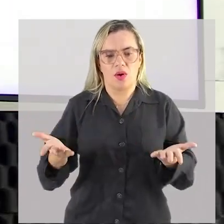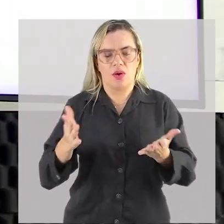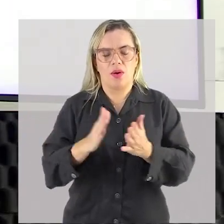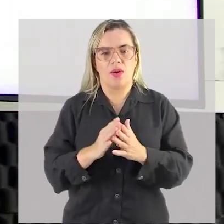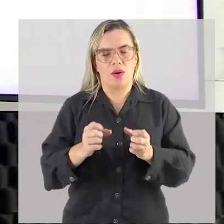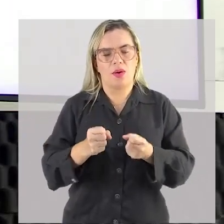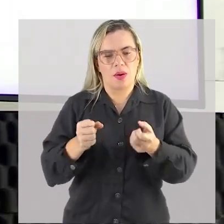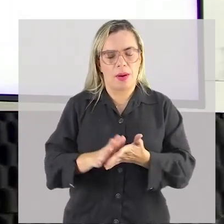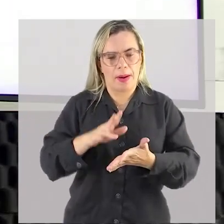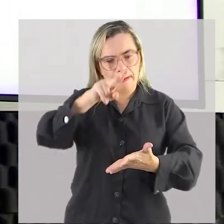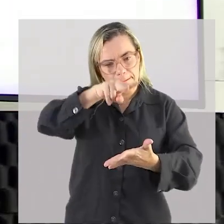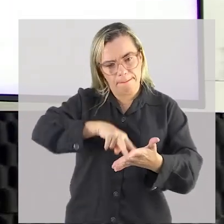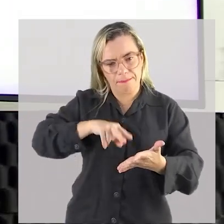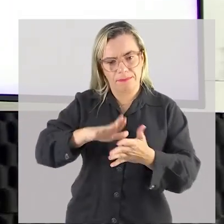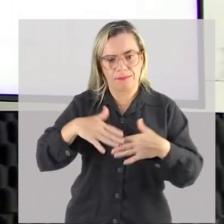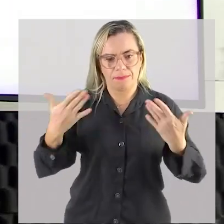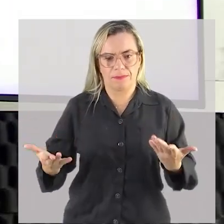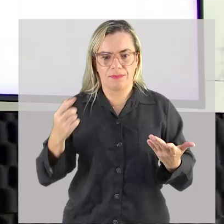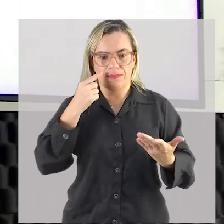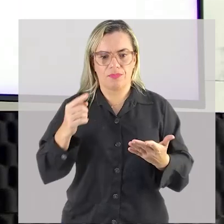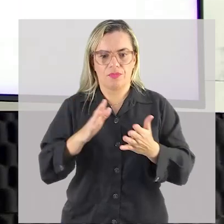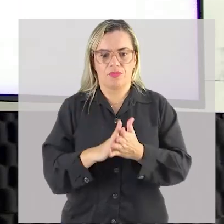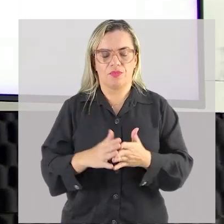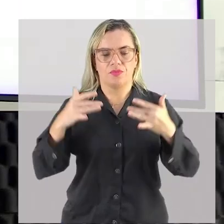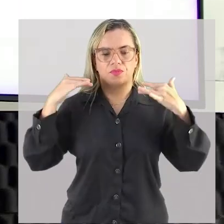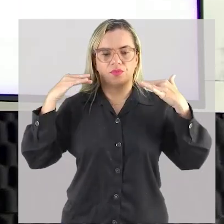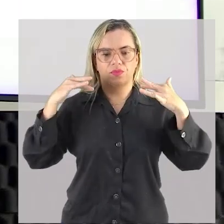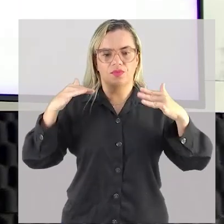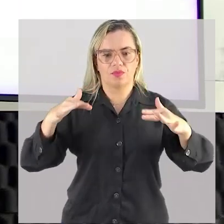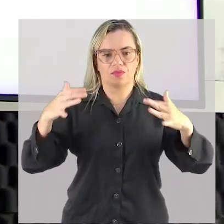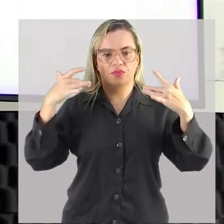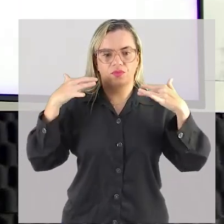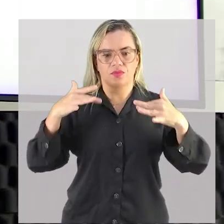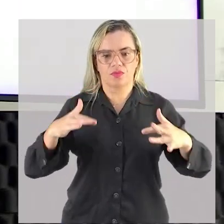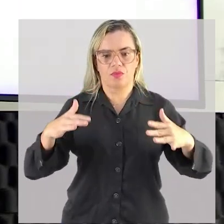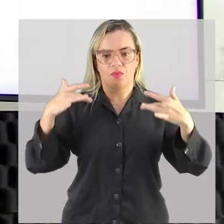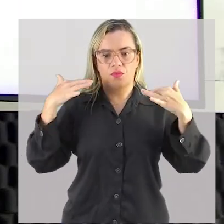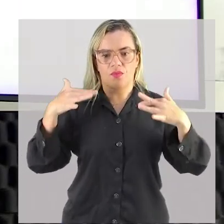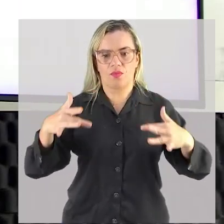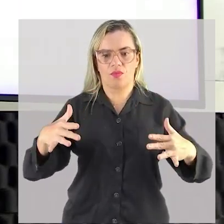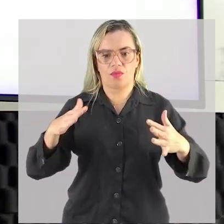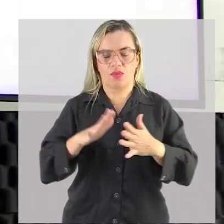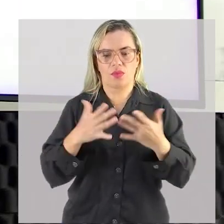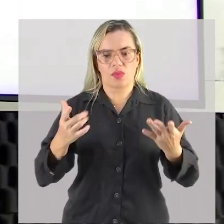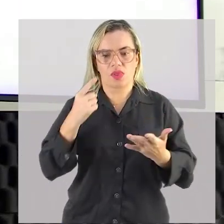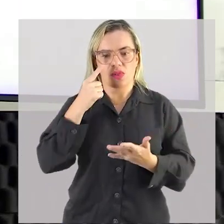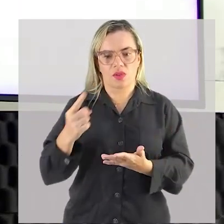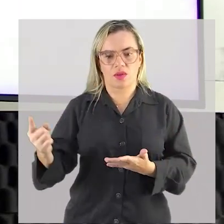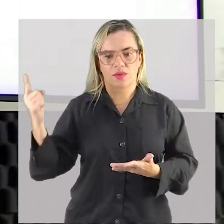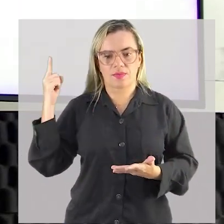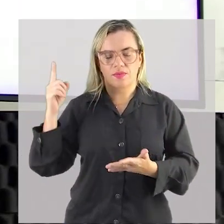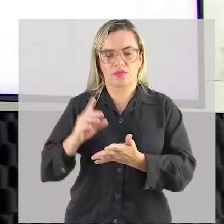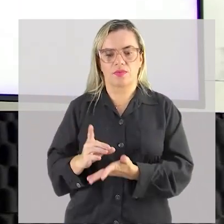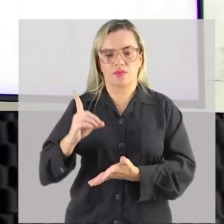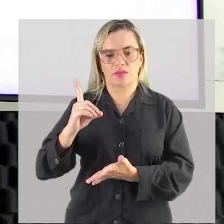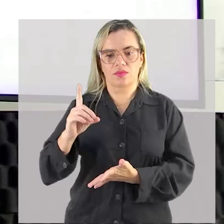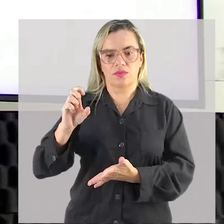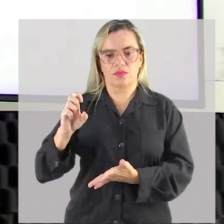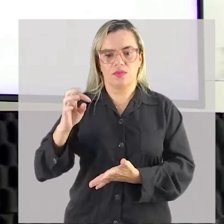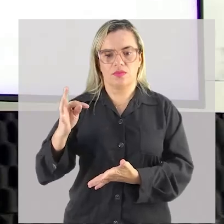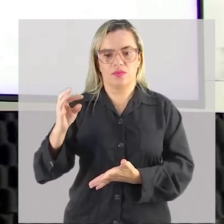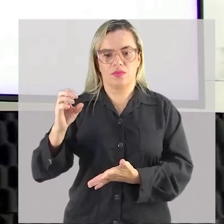bom eh esse movimento naturalista é da época de